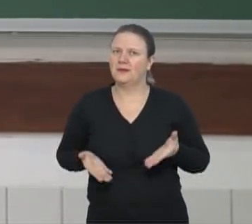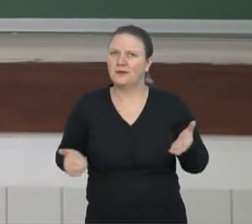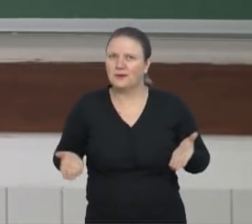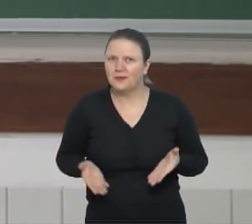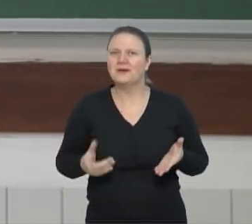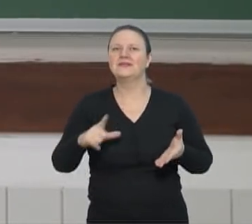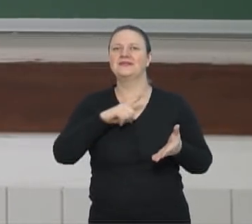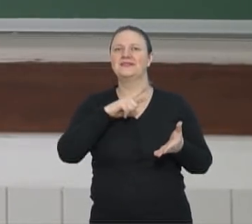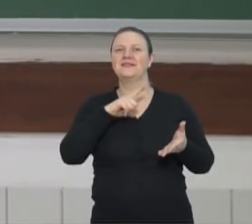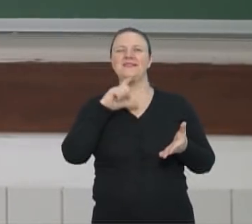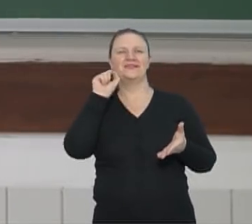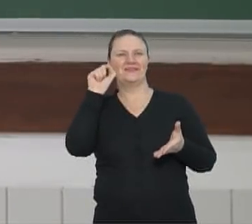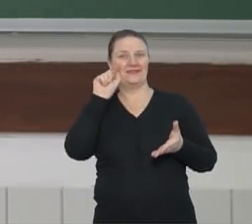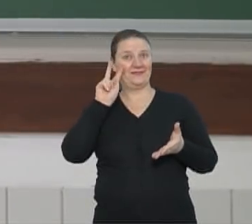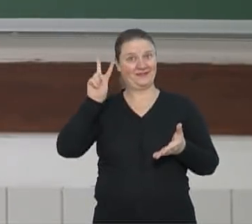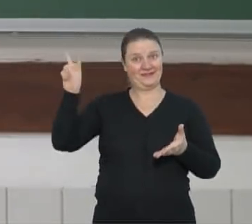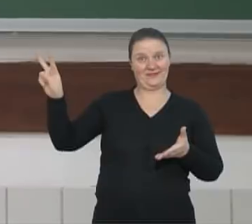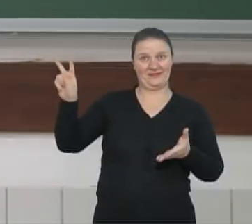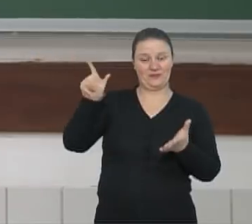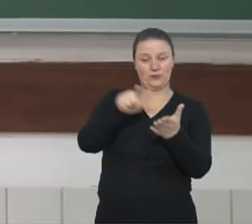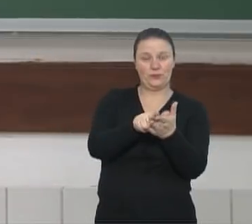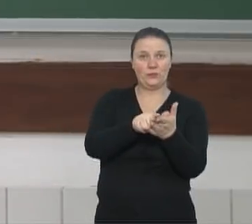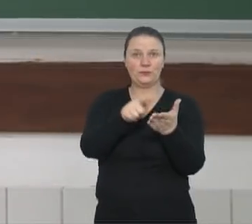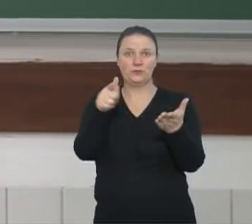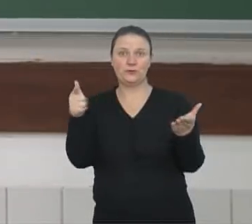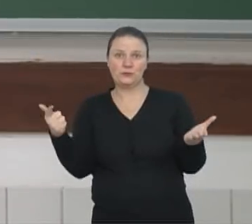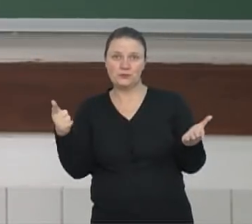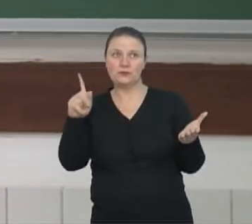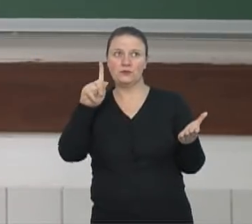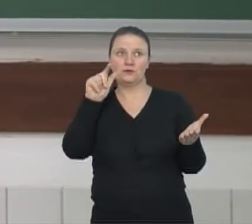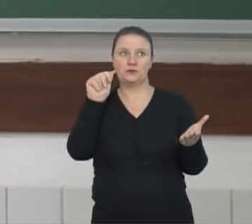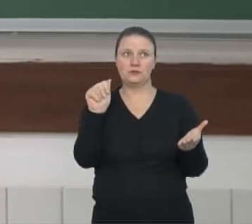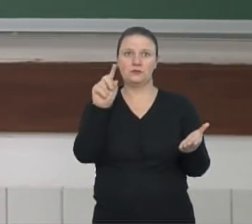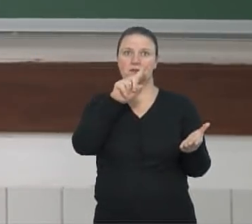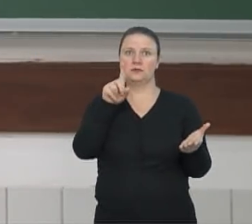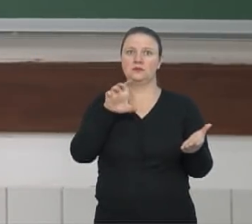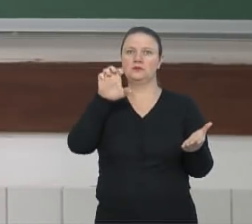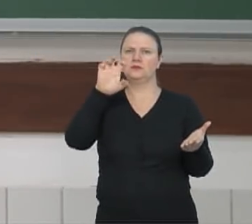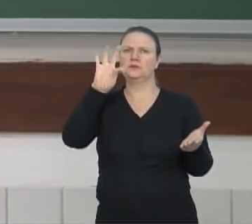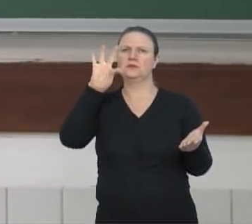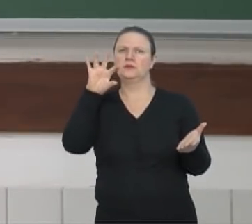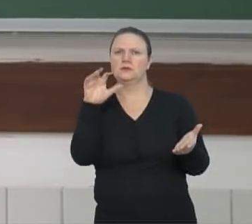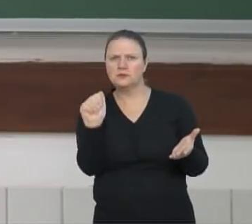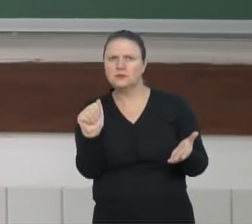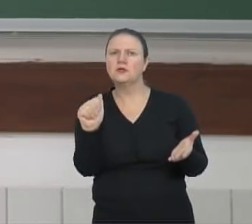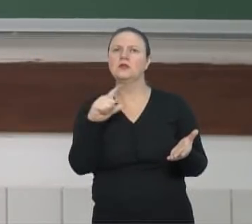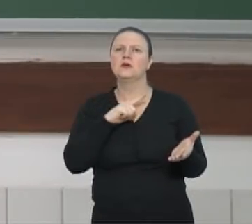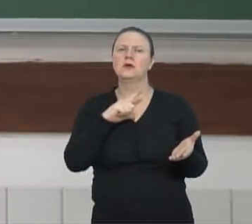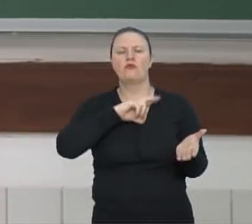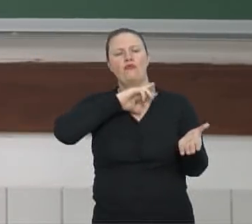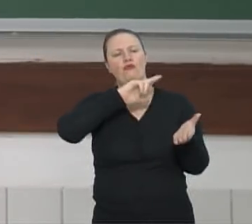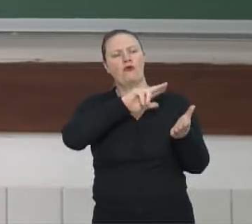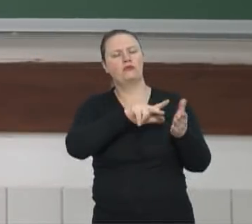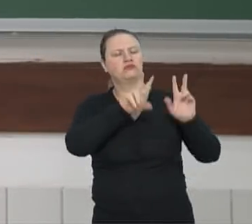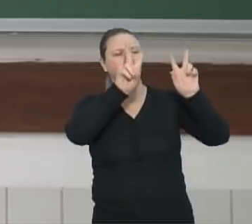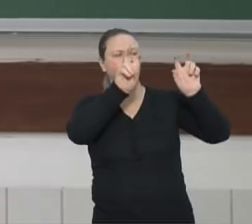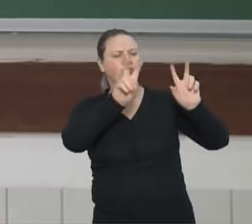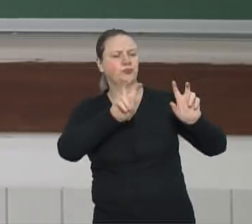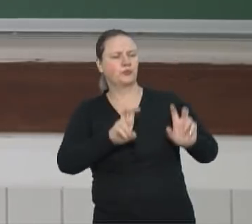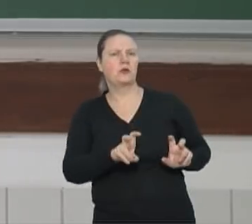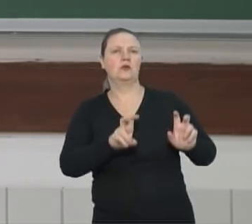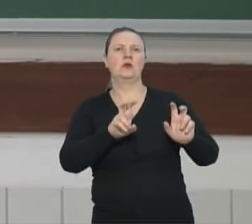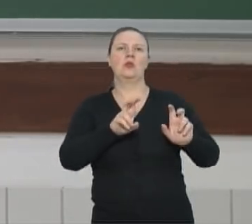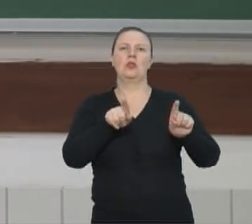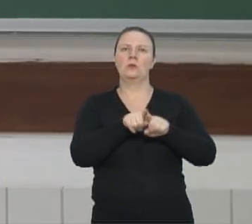hoje, que é a Gazeta do Povo, né? Então, a Gazeta do Povo, ela tem várias seções e cada uma delas